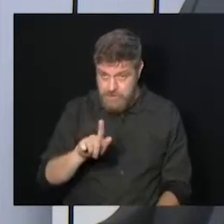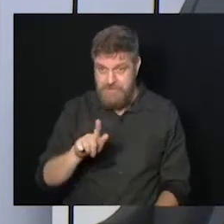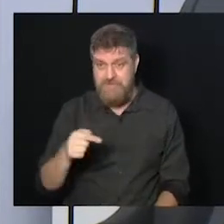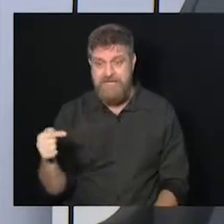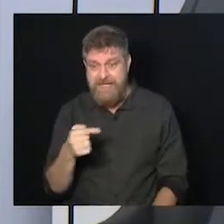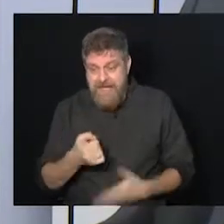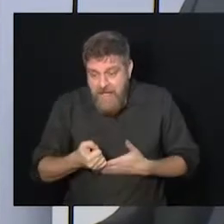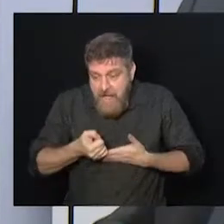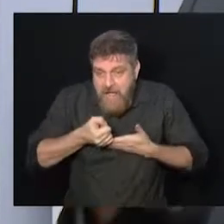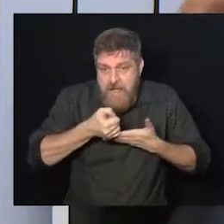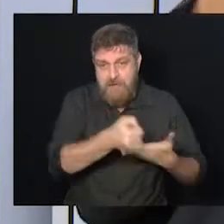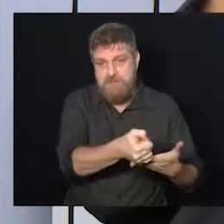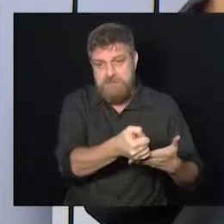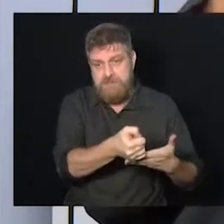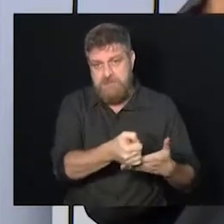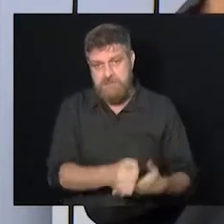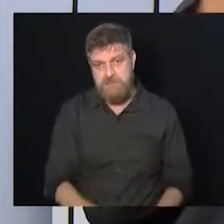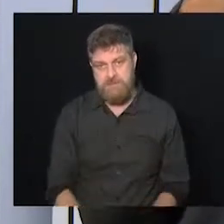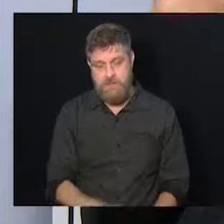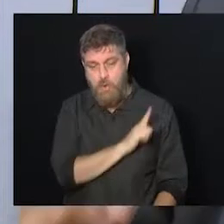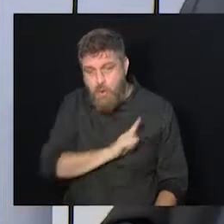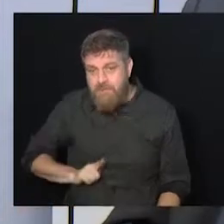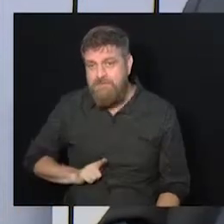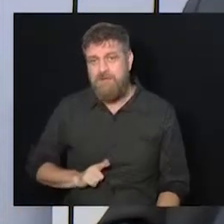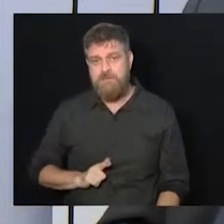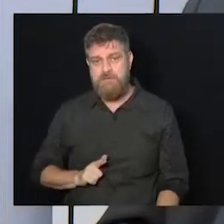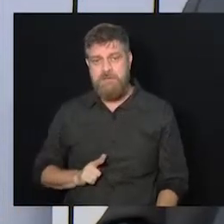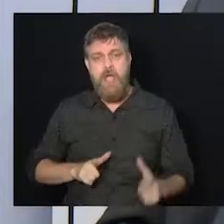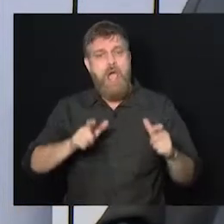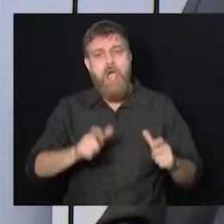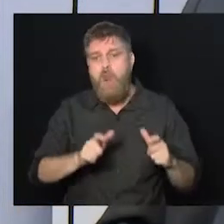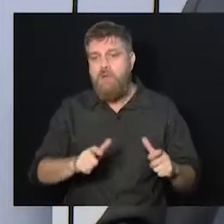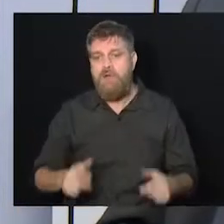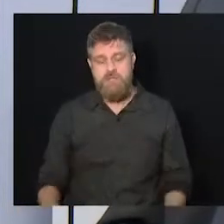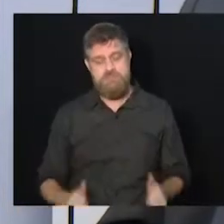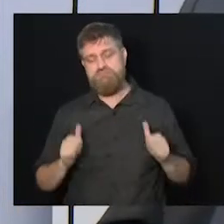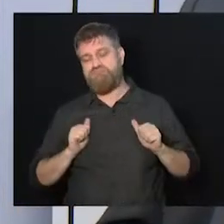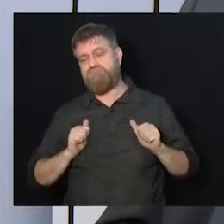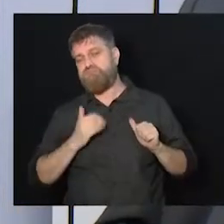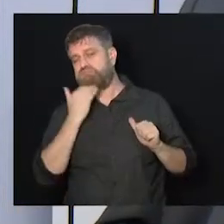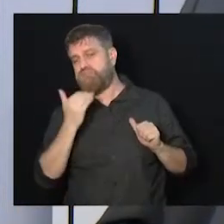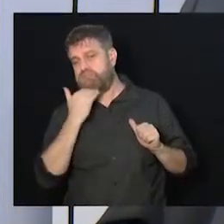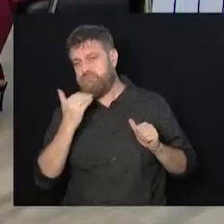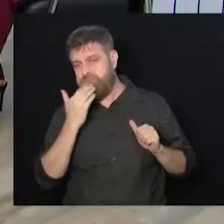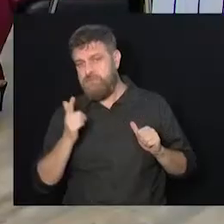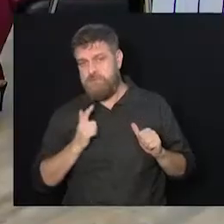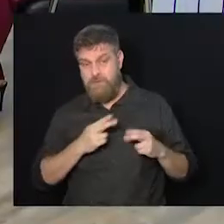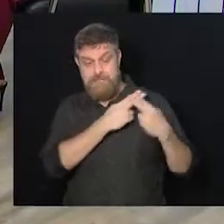como auxiliares do Estado e muitas vezes em espaços que o Estado não ocupa. É verdade. O